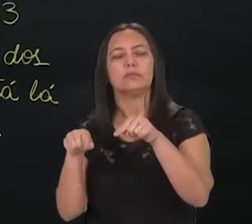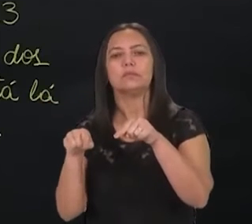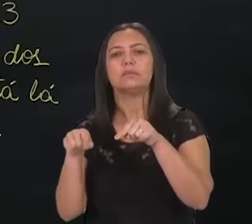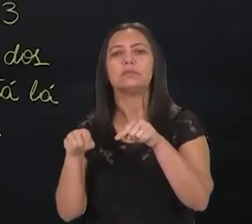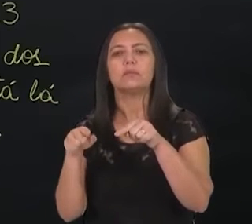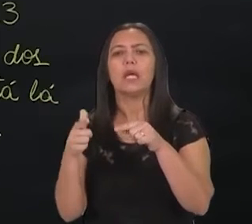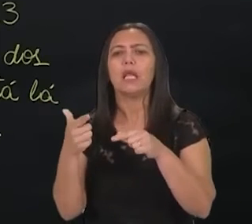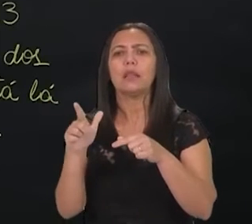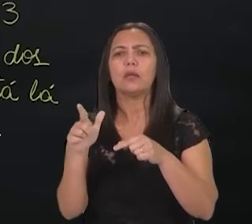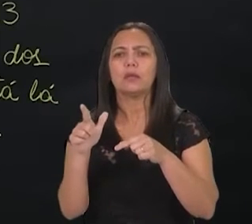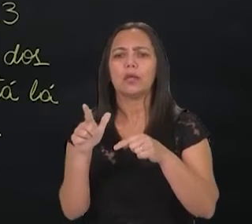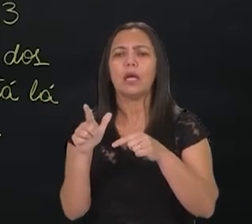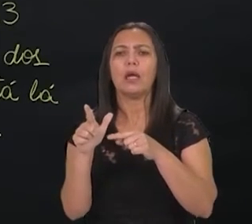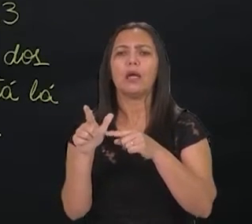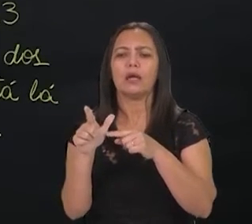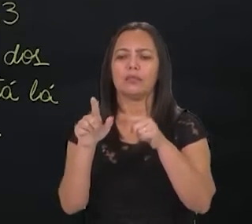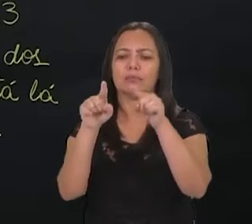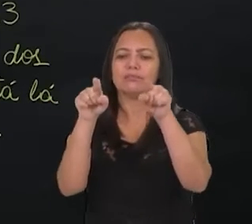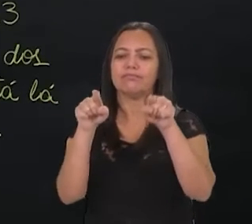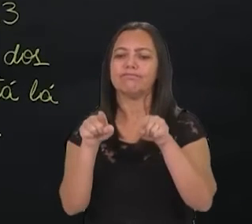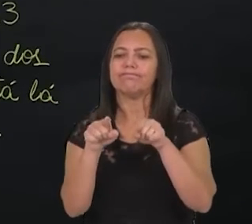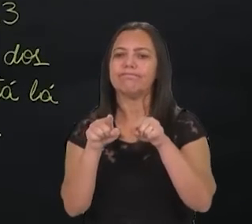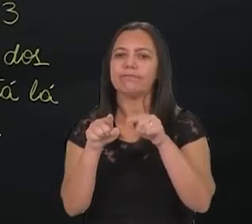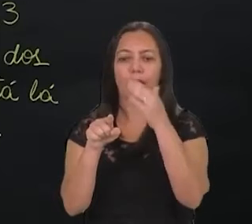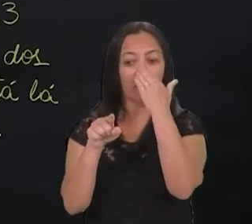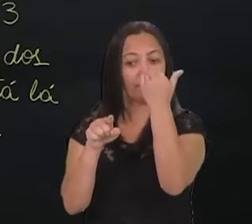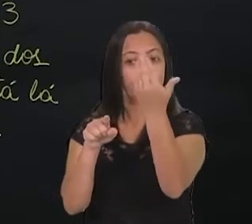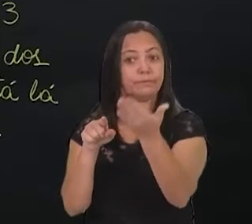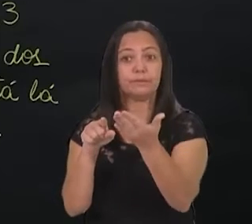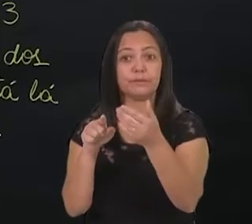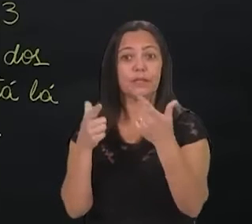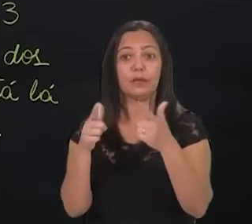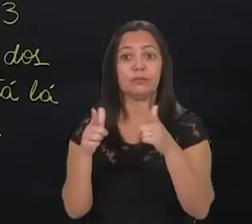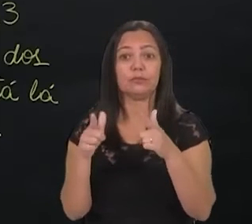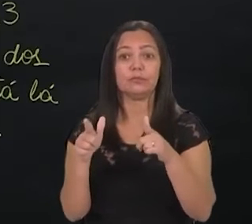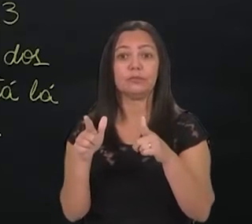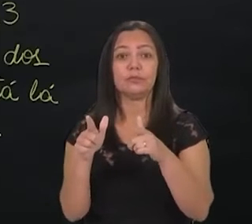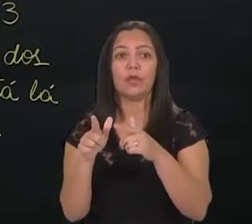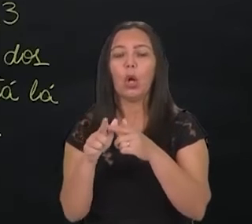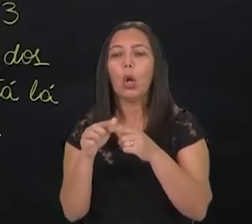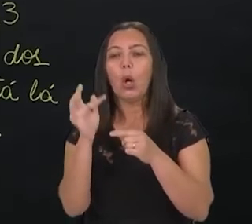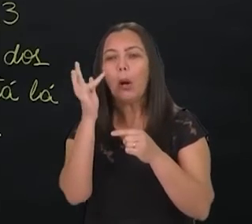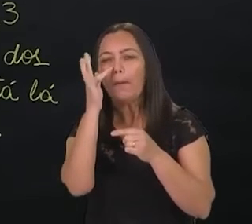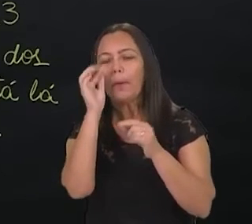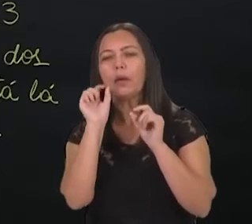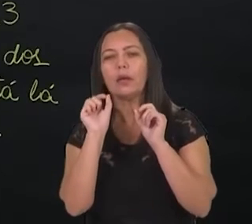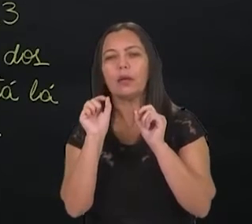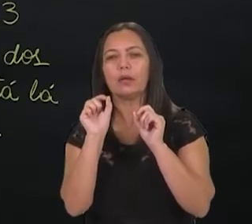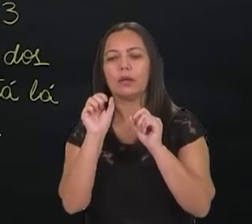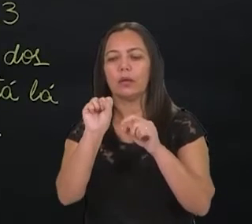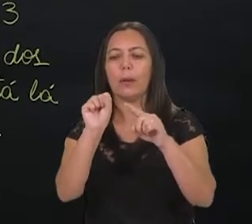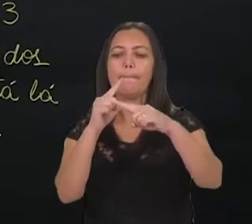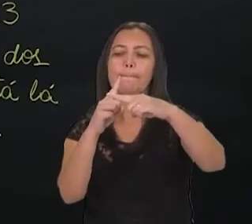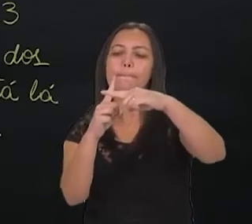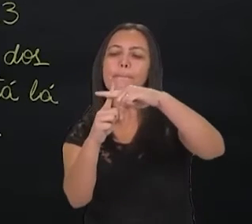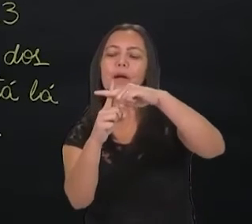porque não existe nenhum sinal de operação à frente dele. Então, pessoal, repare que esse mais